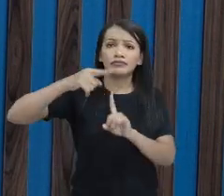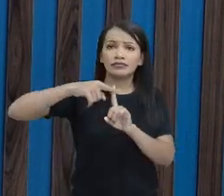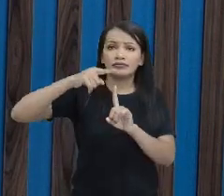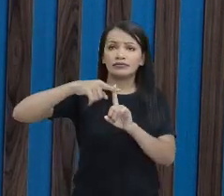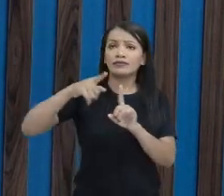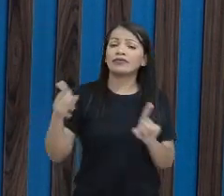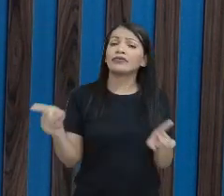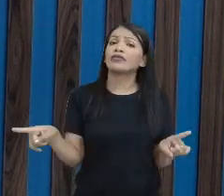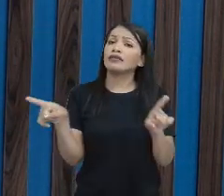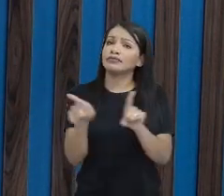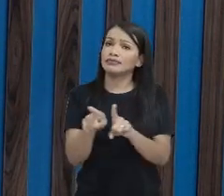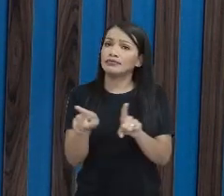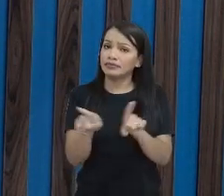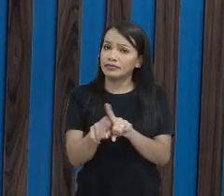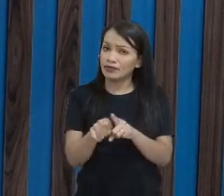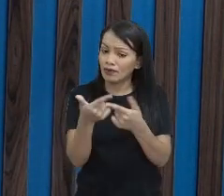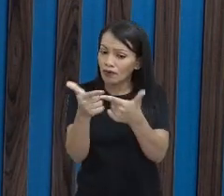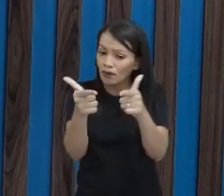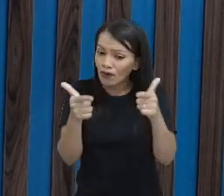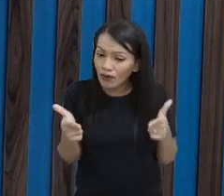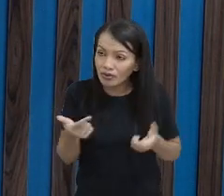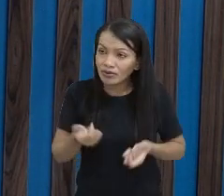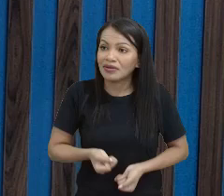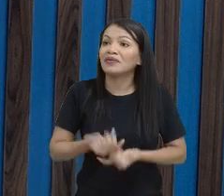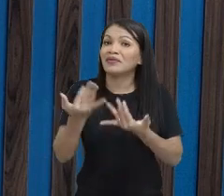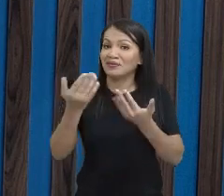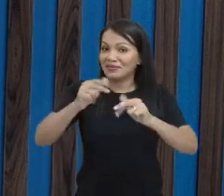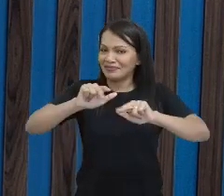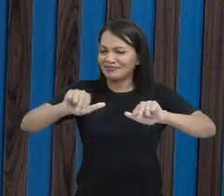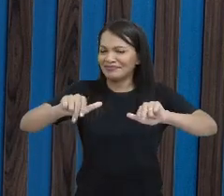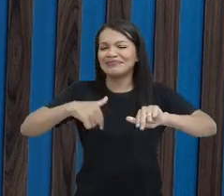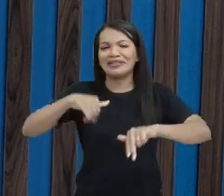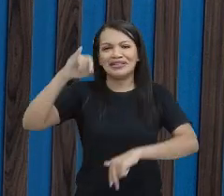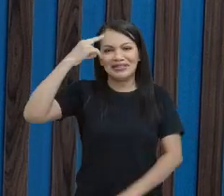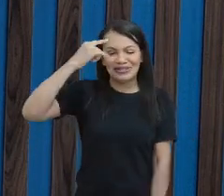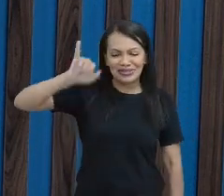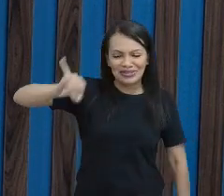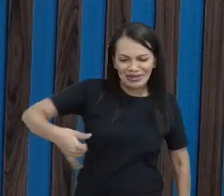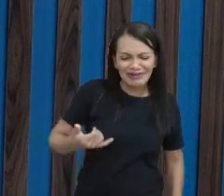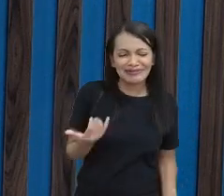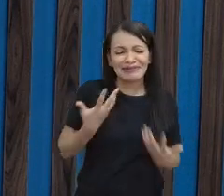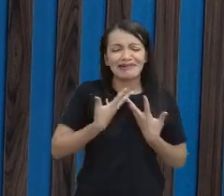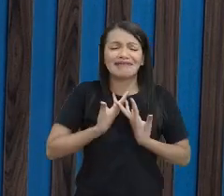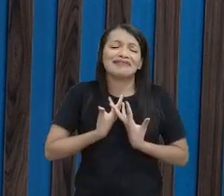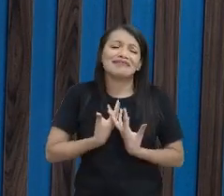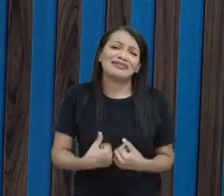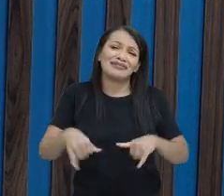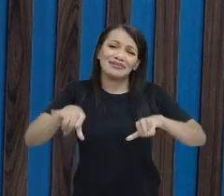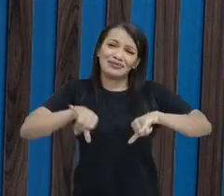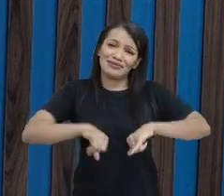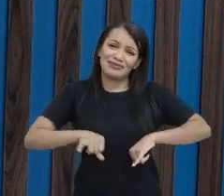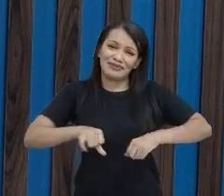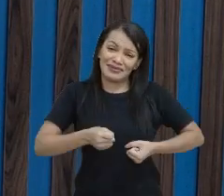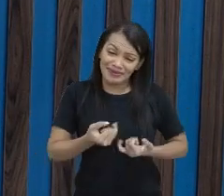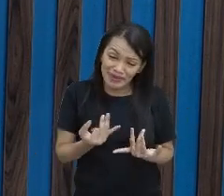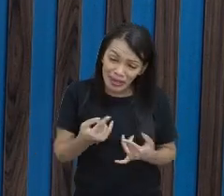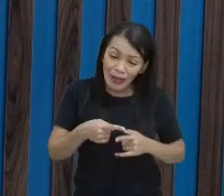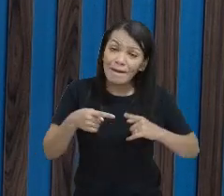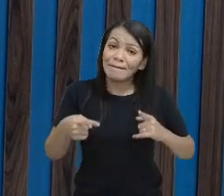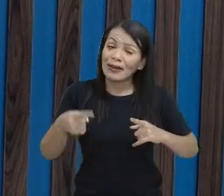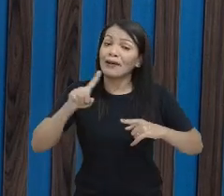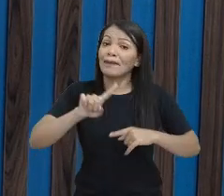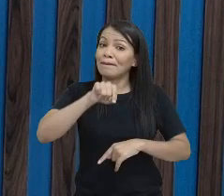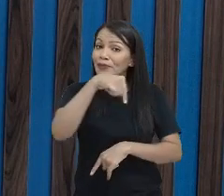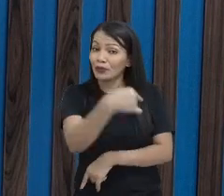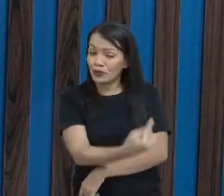e também outros poemas, muitos poemas. Jéssica aqui ia cansada de traduzir poema. Mas a gente vai pular para a